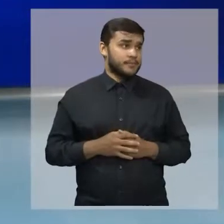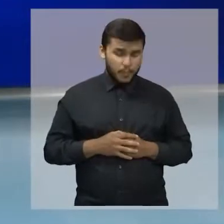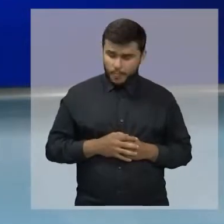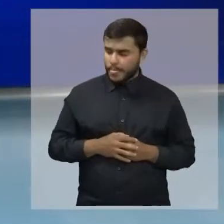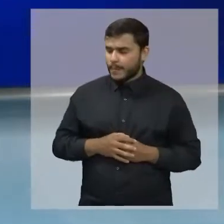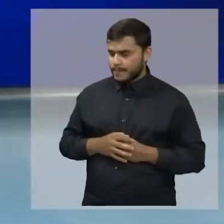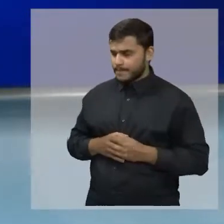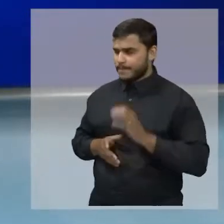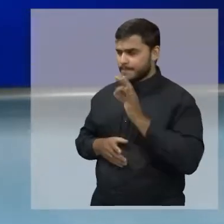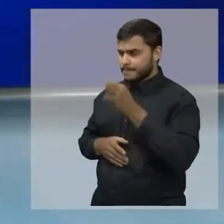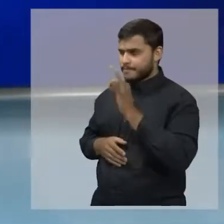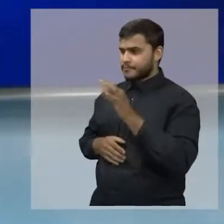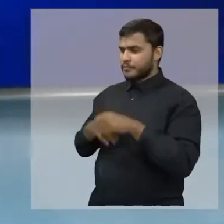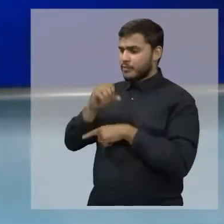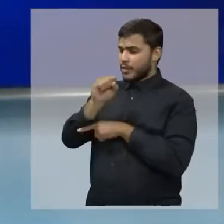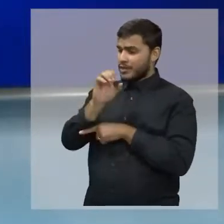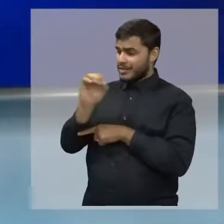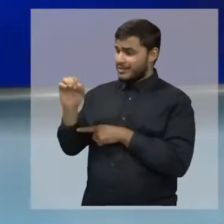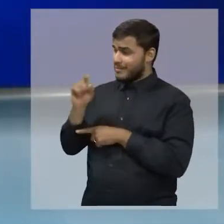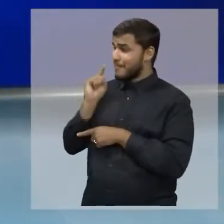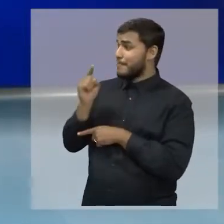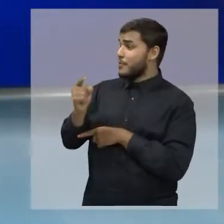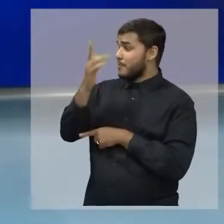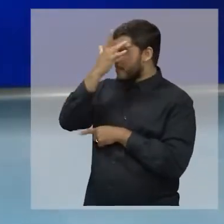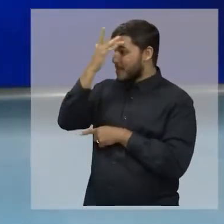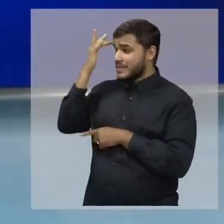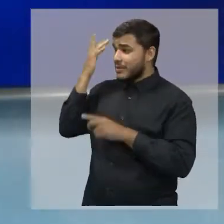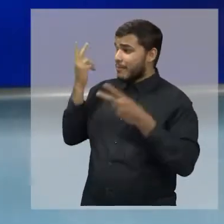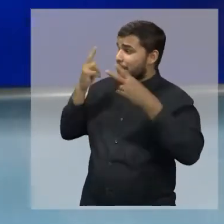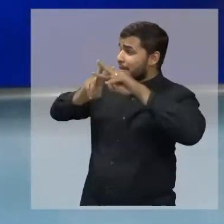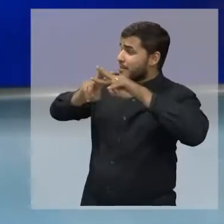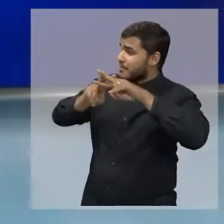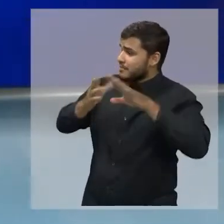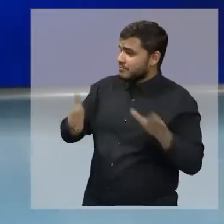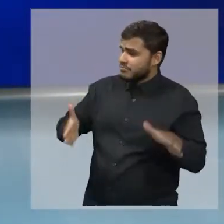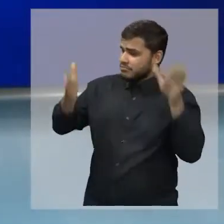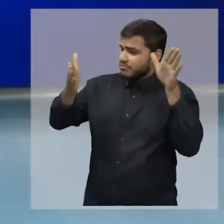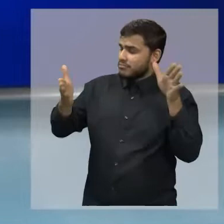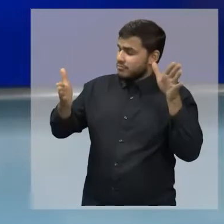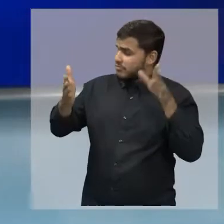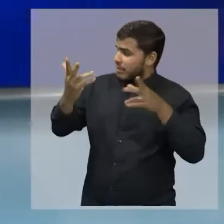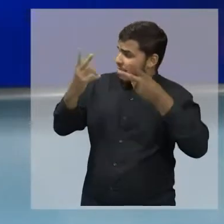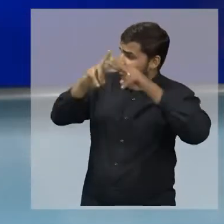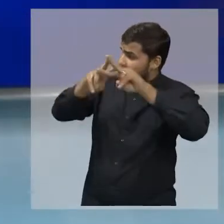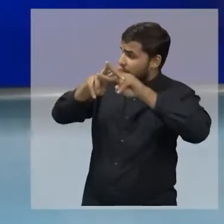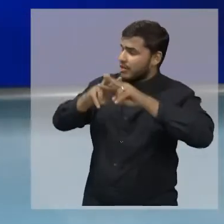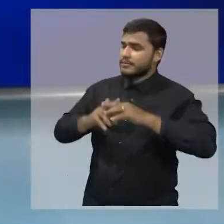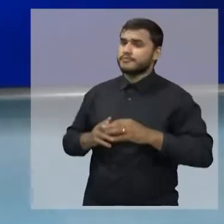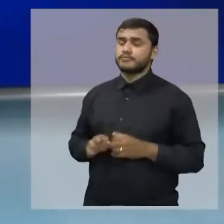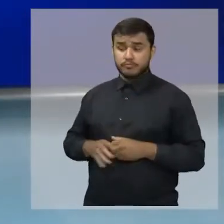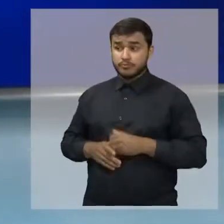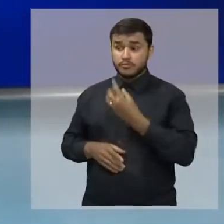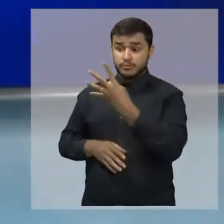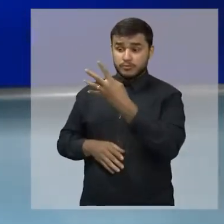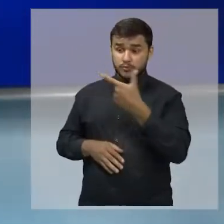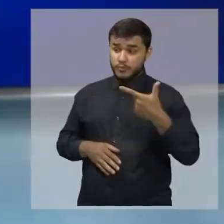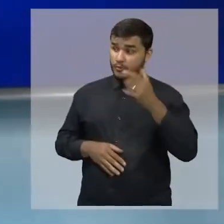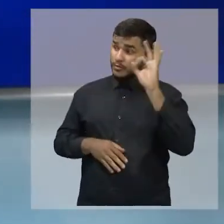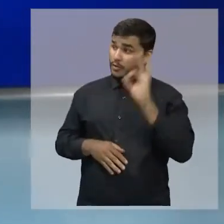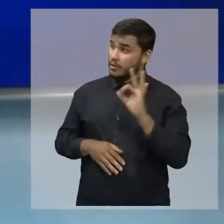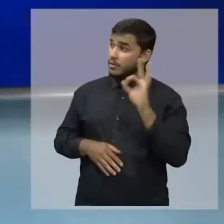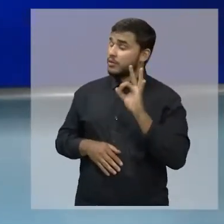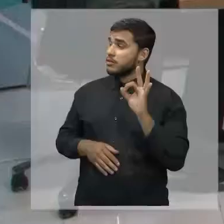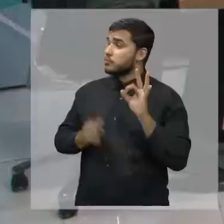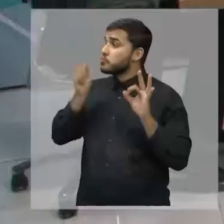hoje o sistema prisional do Brasil, esse é o número, um pouco mais, um pouco menos, 42% dessas pessoas sequer